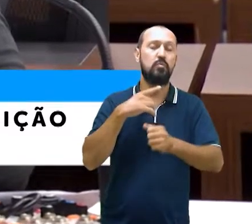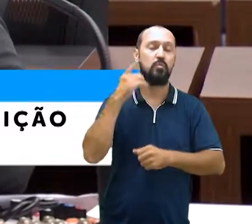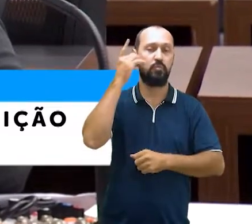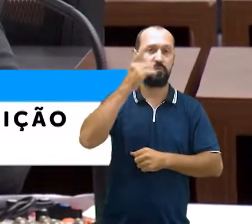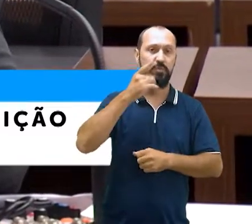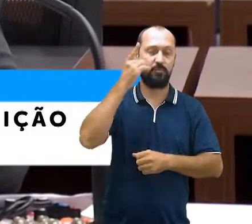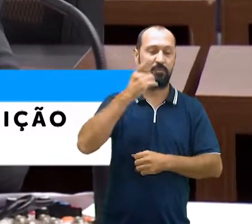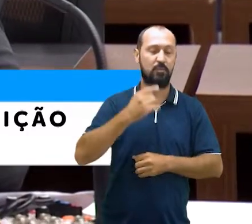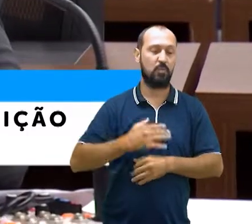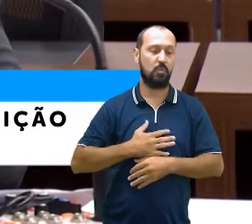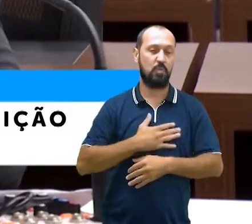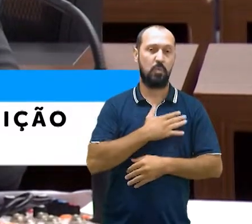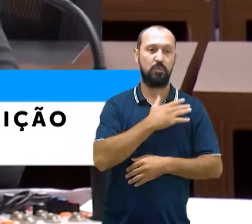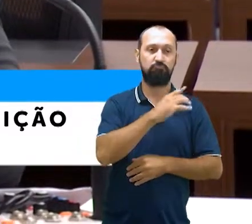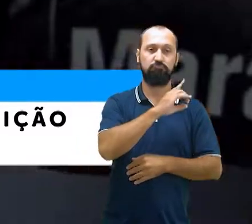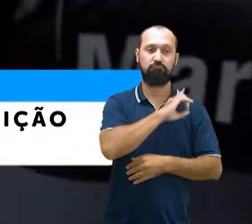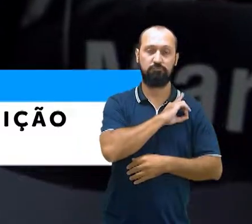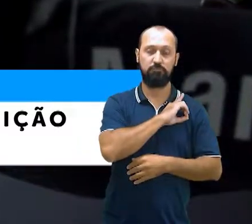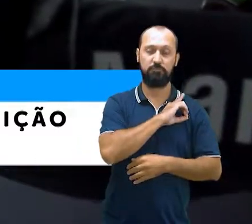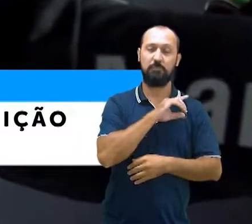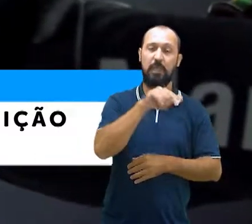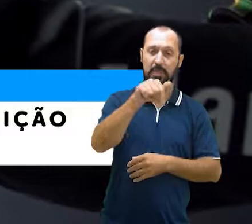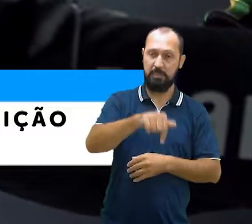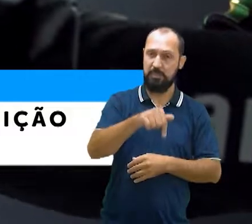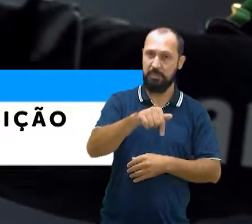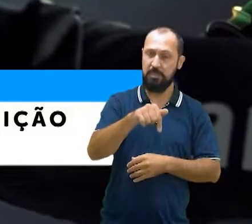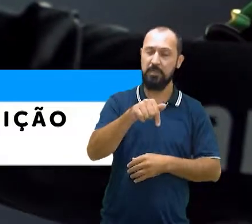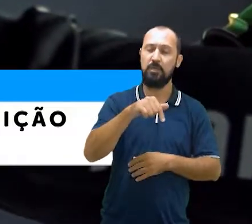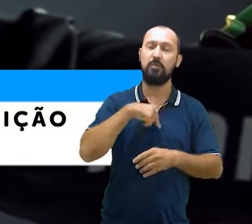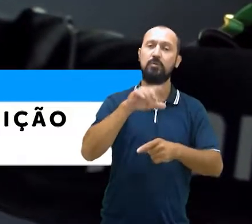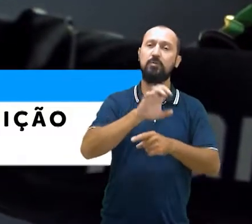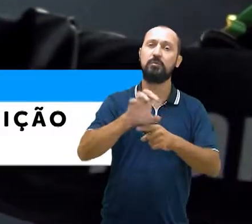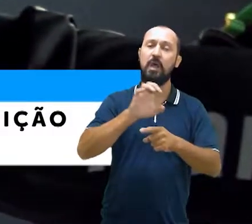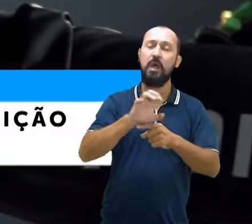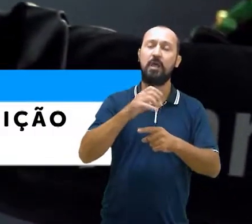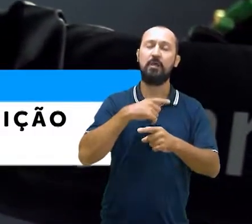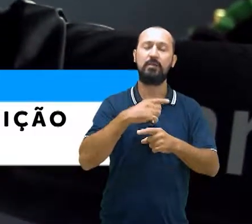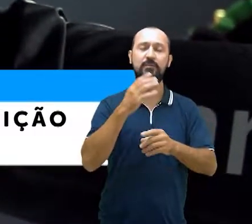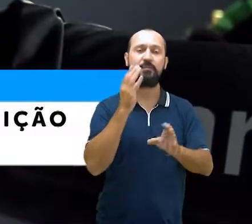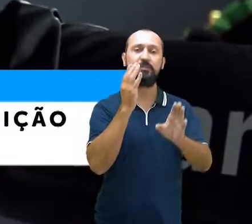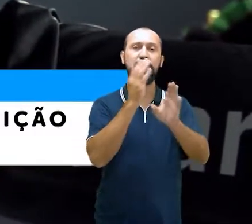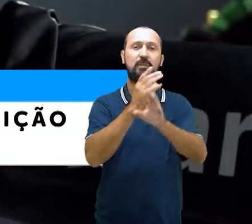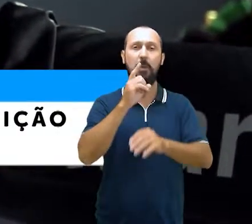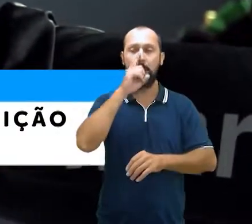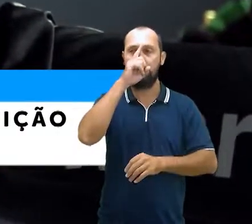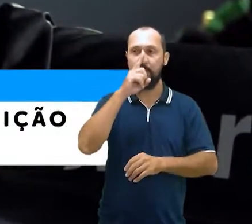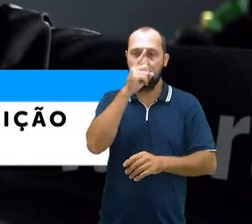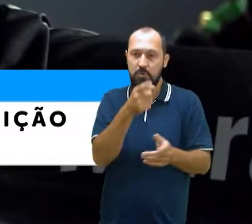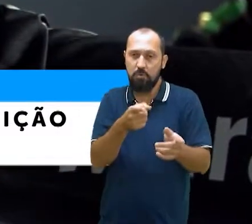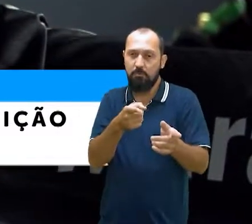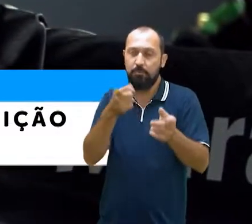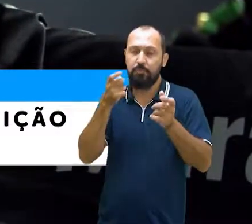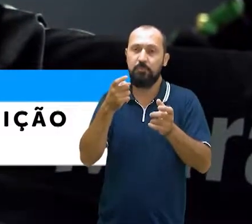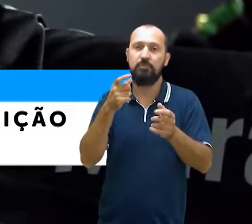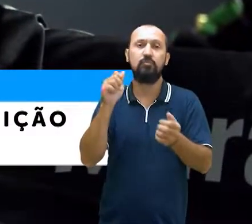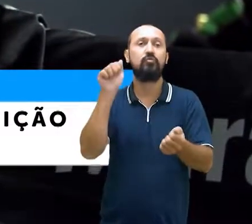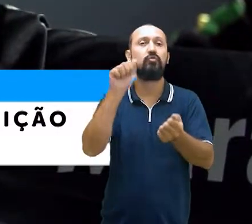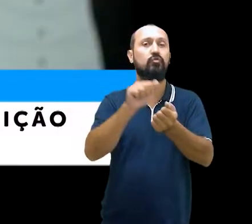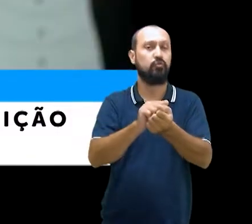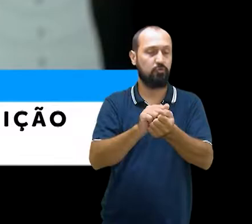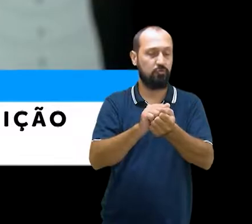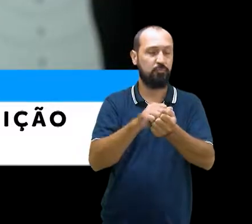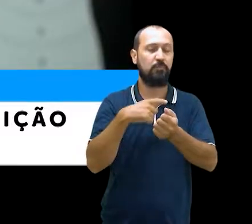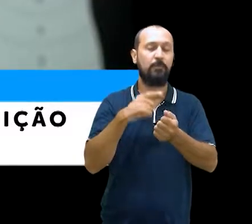coautoria do deputado Coronel Davi, que reconhece no âmbito do Estado o risco da atividade de atirador